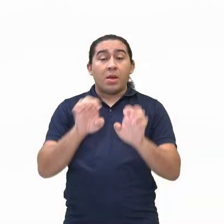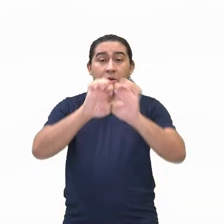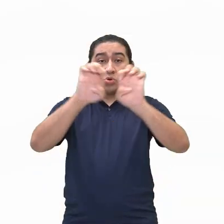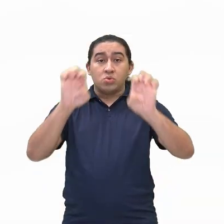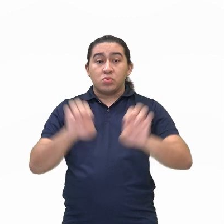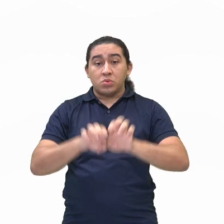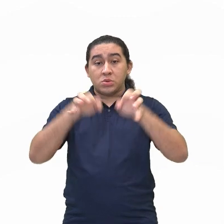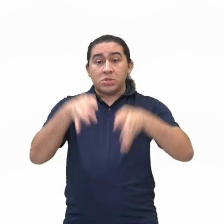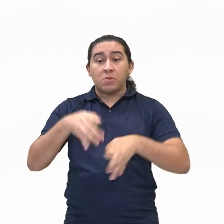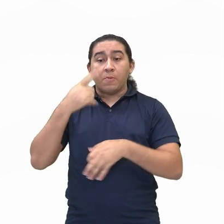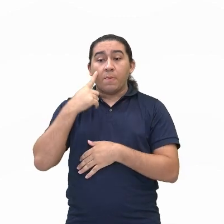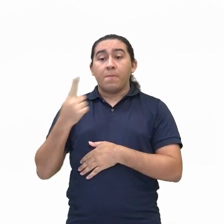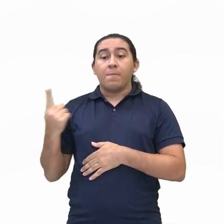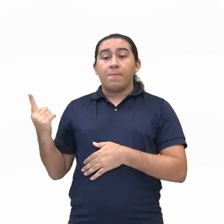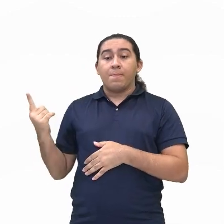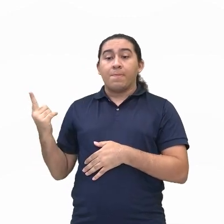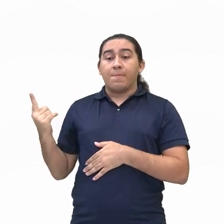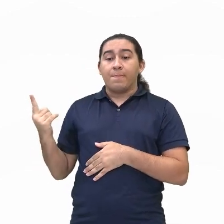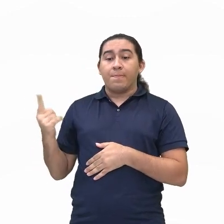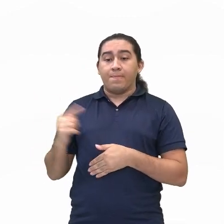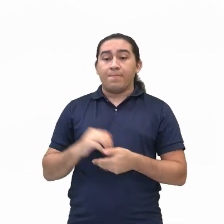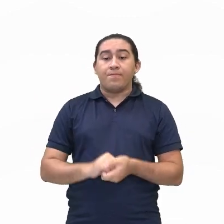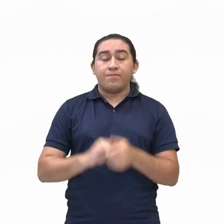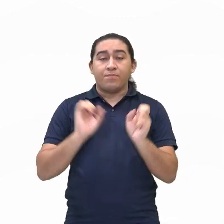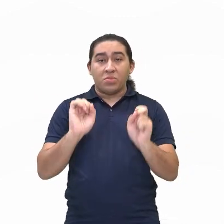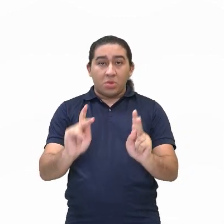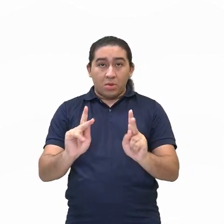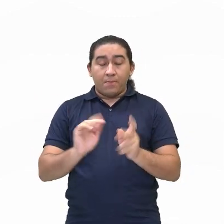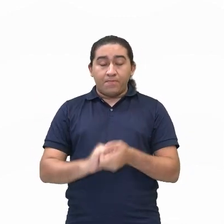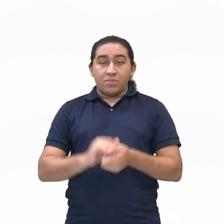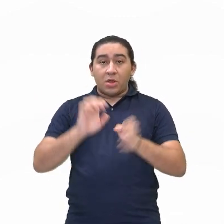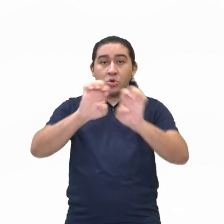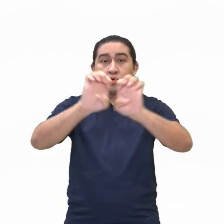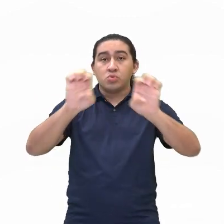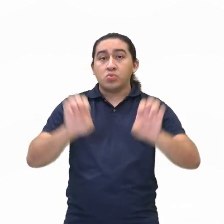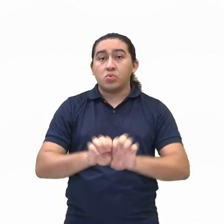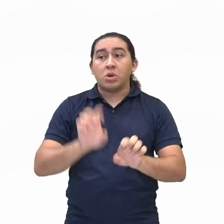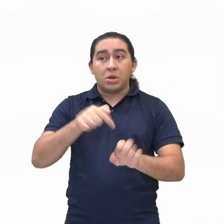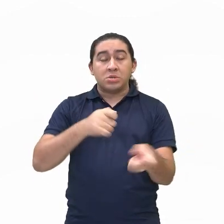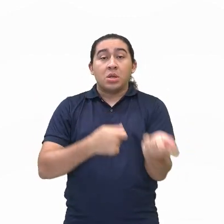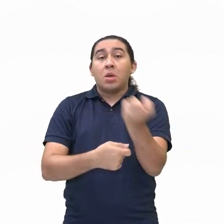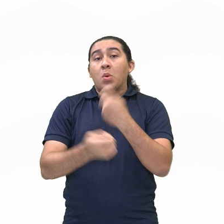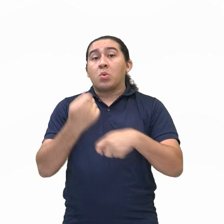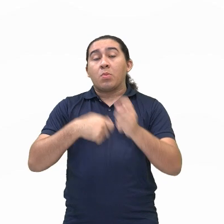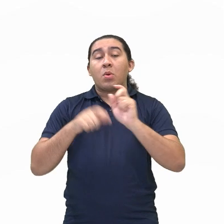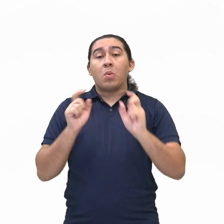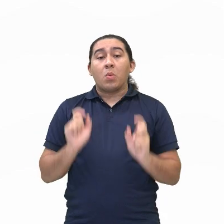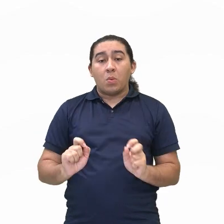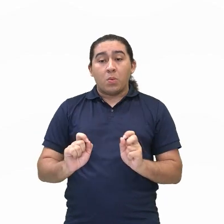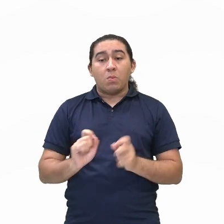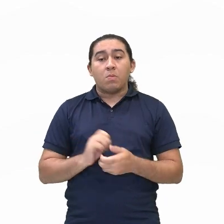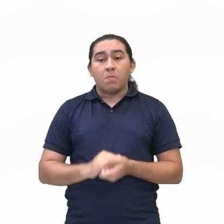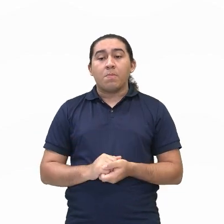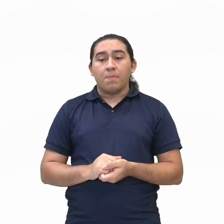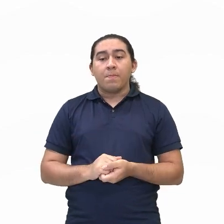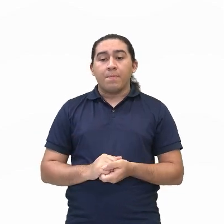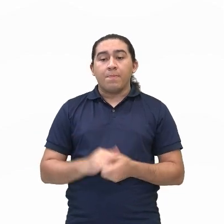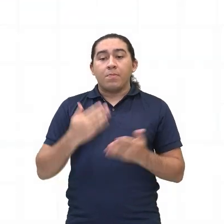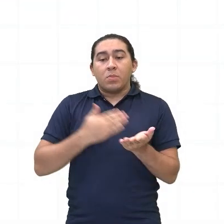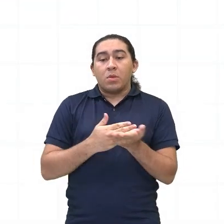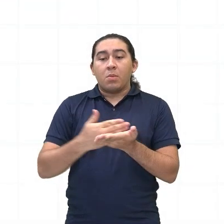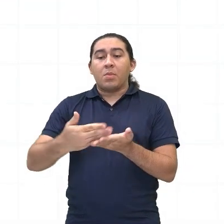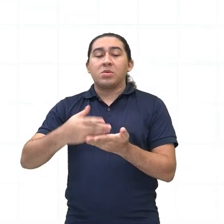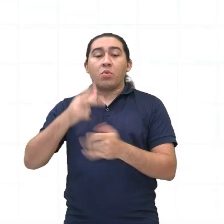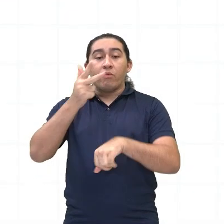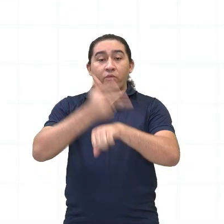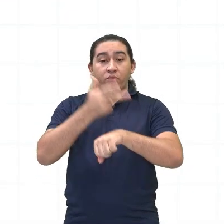aí da economia, ok? E essa estrutura da economia, ela vem a partir de um vídeo